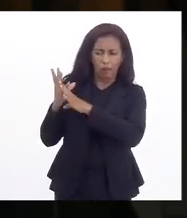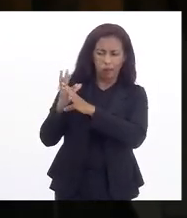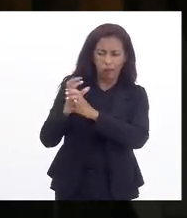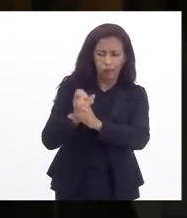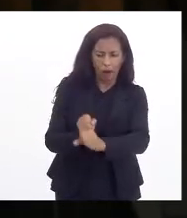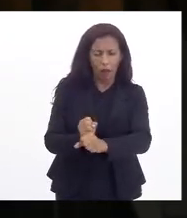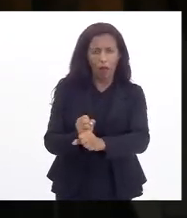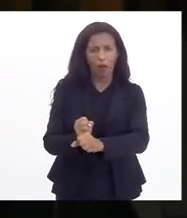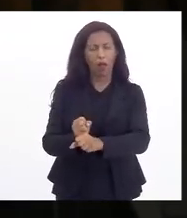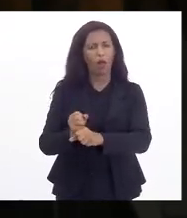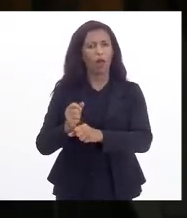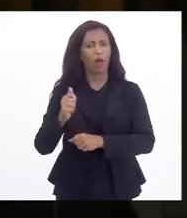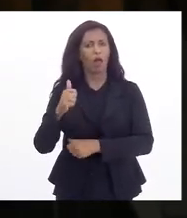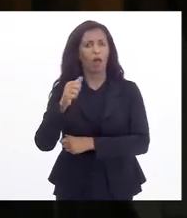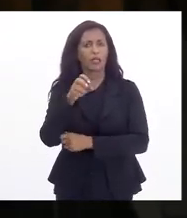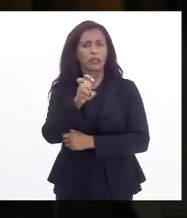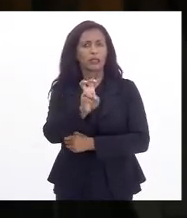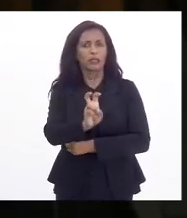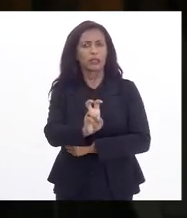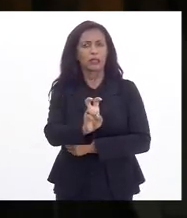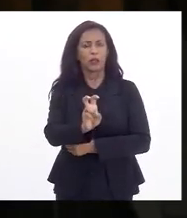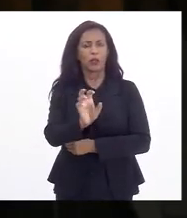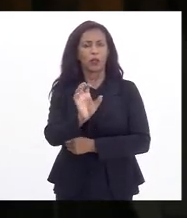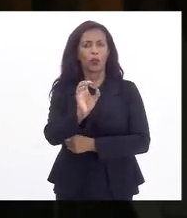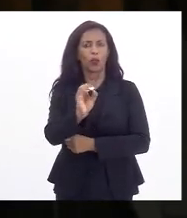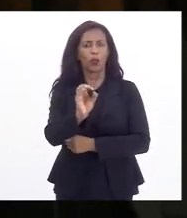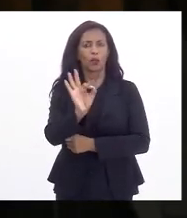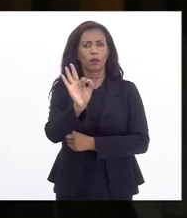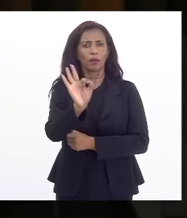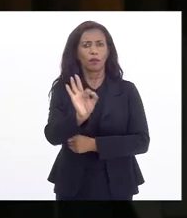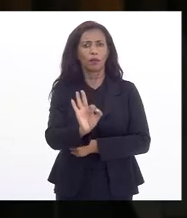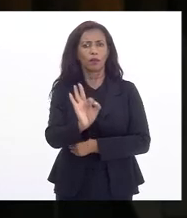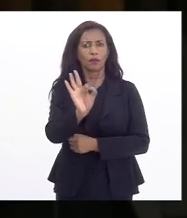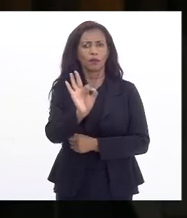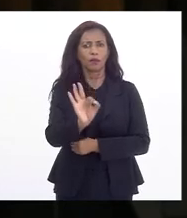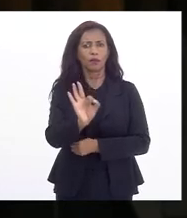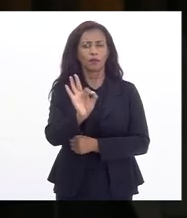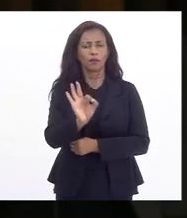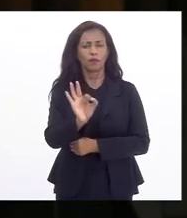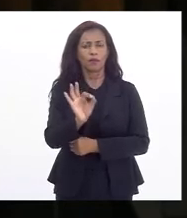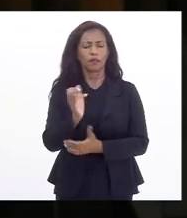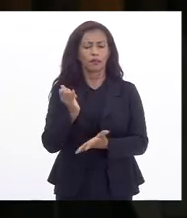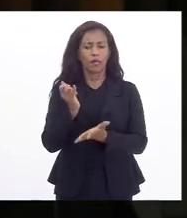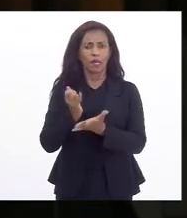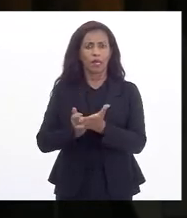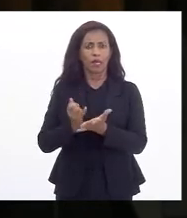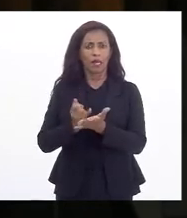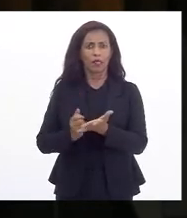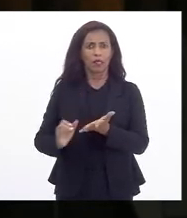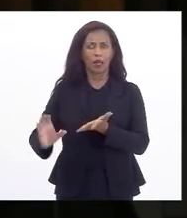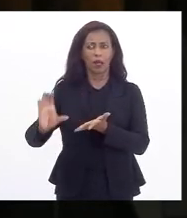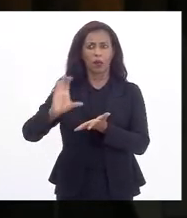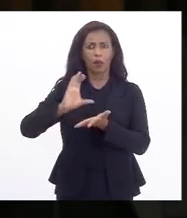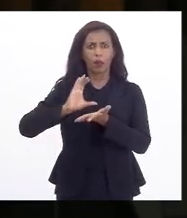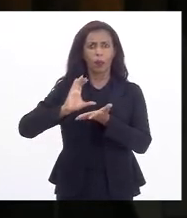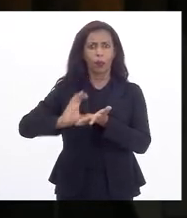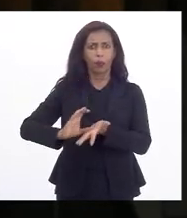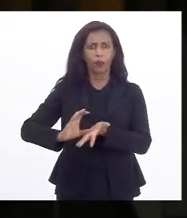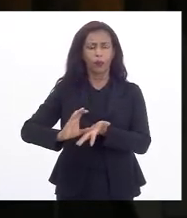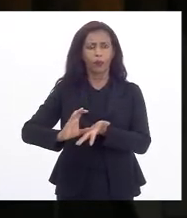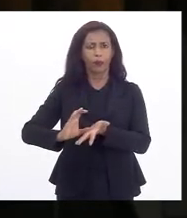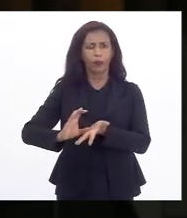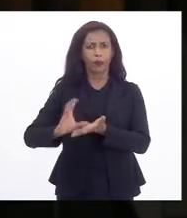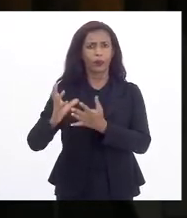atingir 50 por cento da receita bruta dos faturamentos